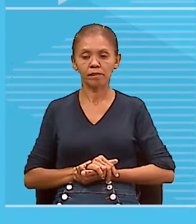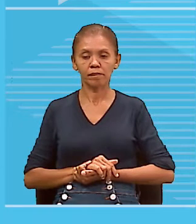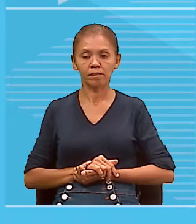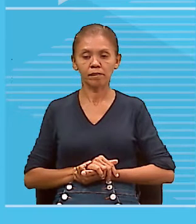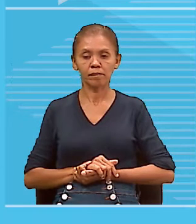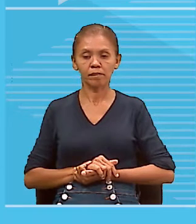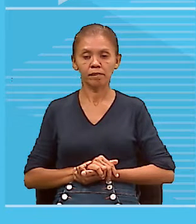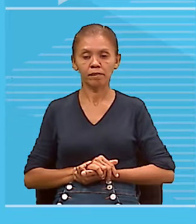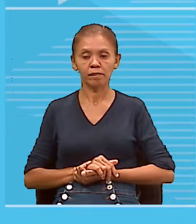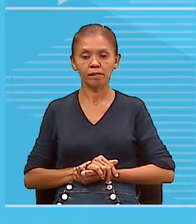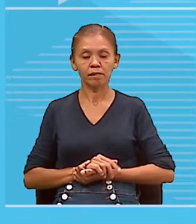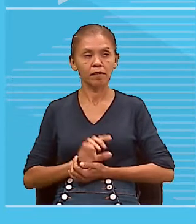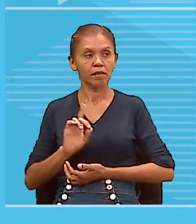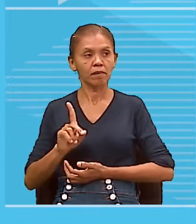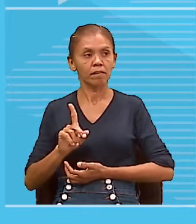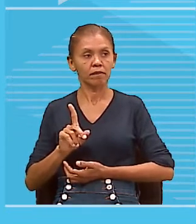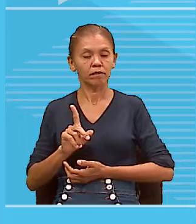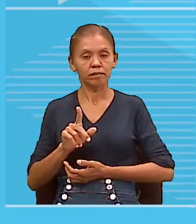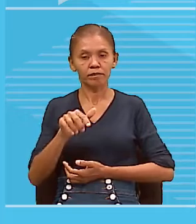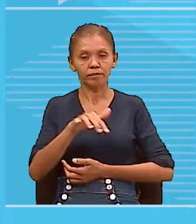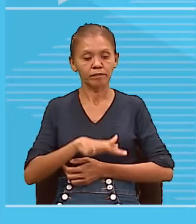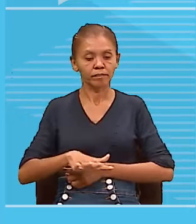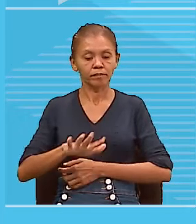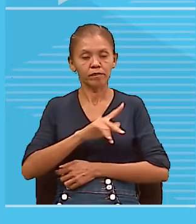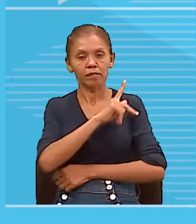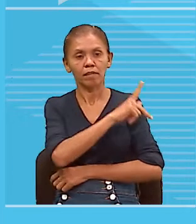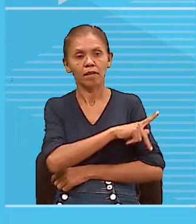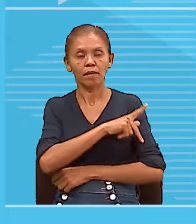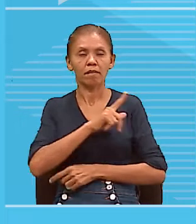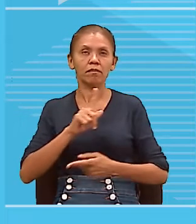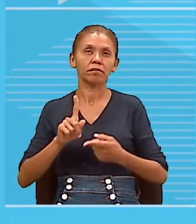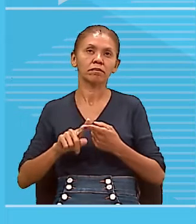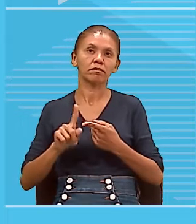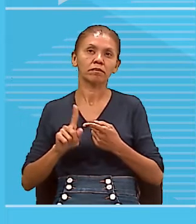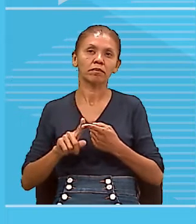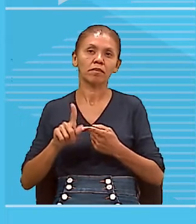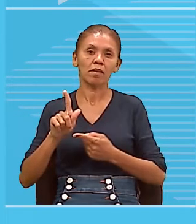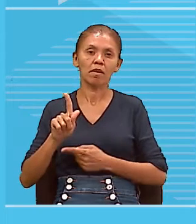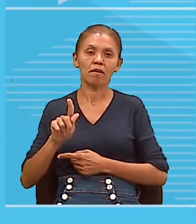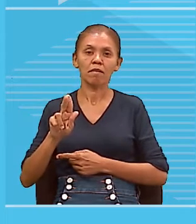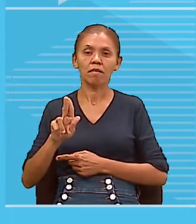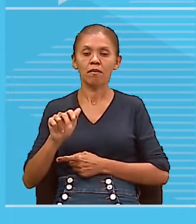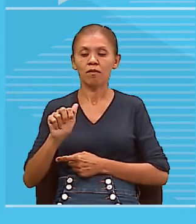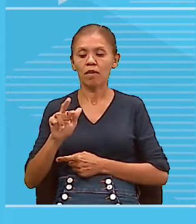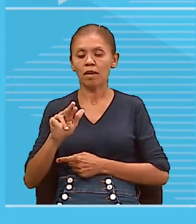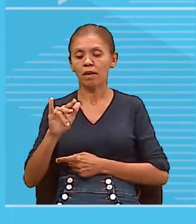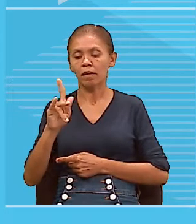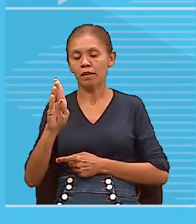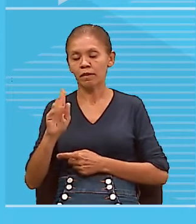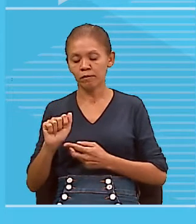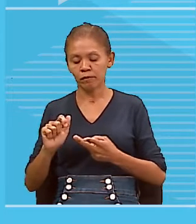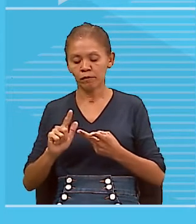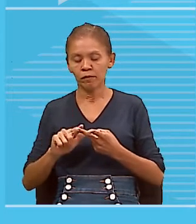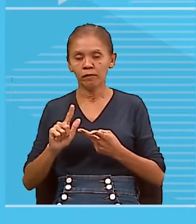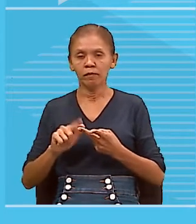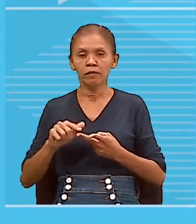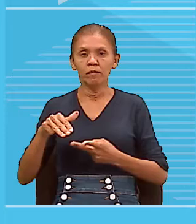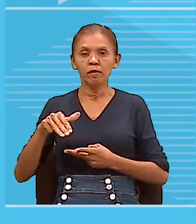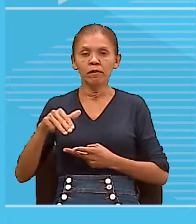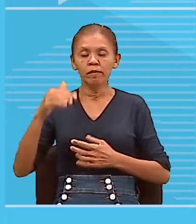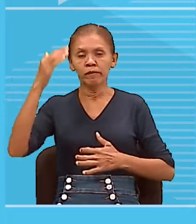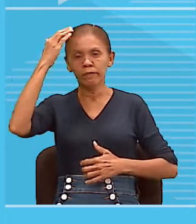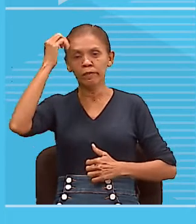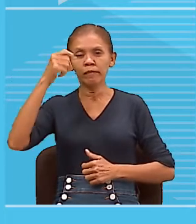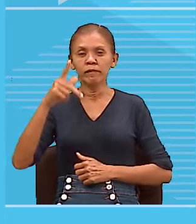a gente tem aqui só na nossa região tem a Guariba tem o macaco prego tem o sonho que a coisa